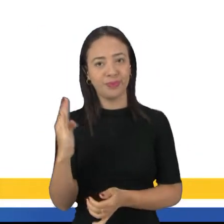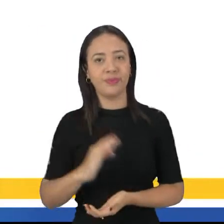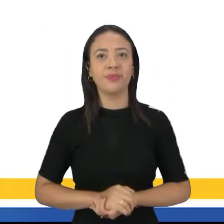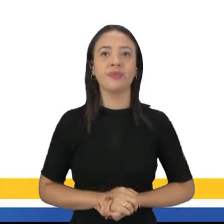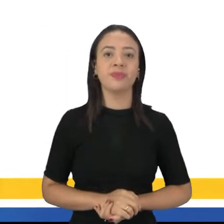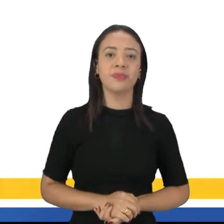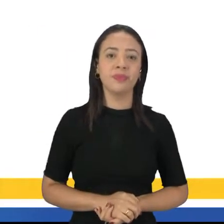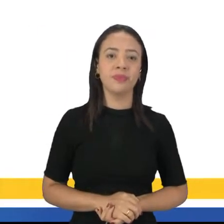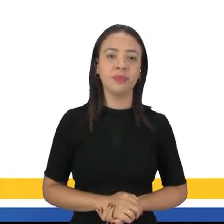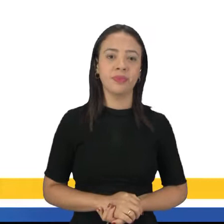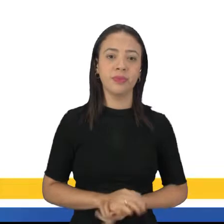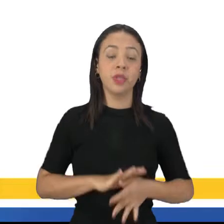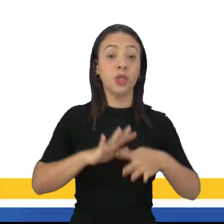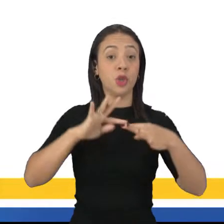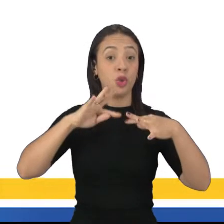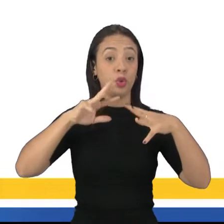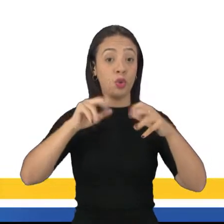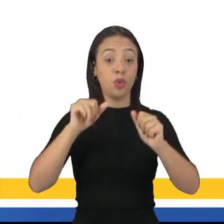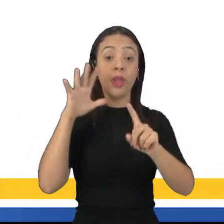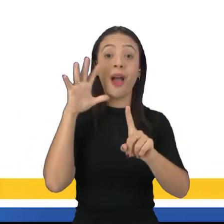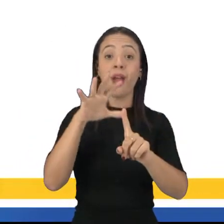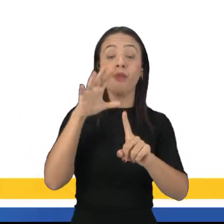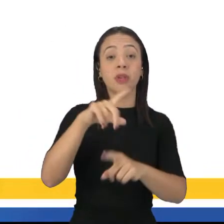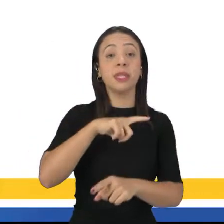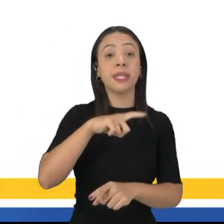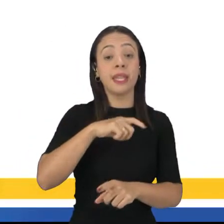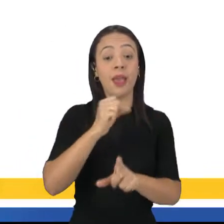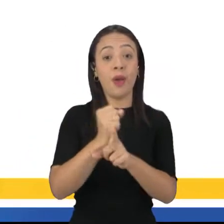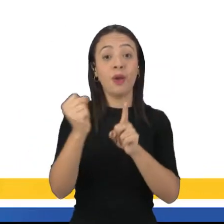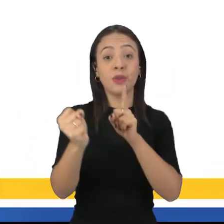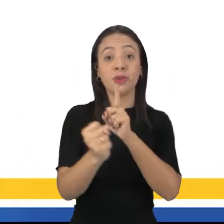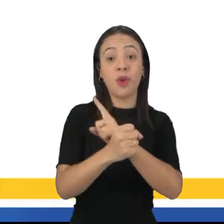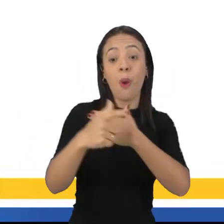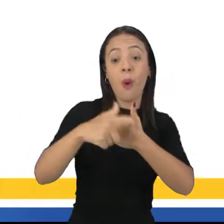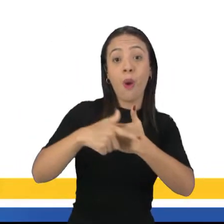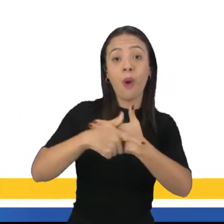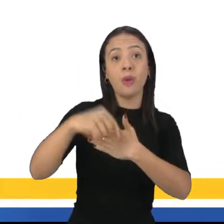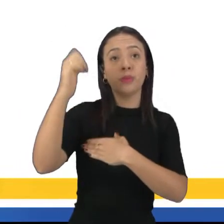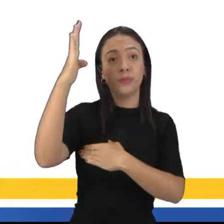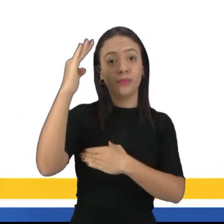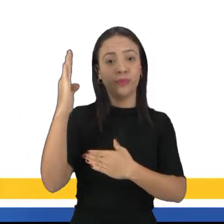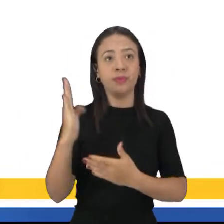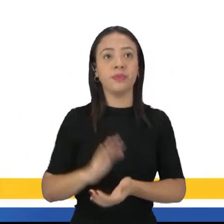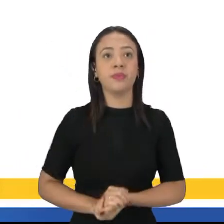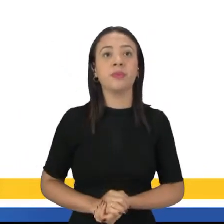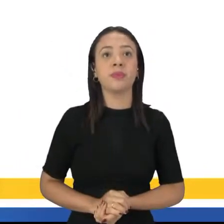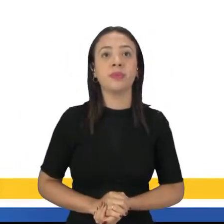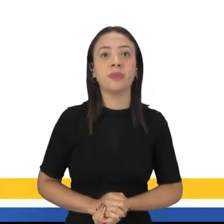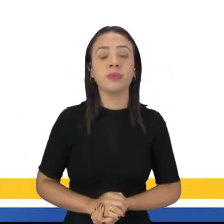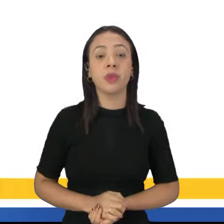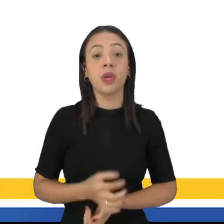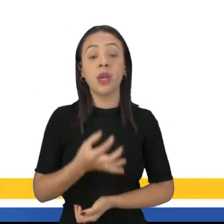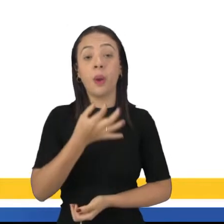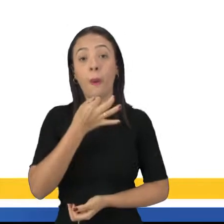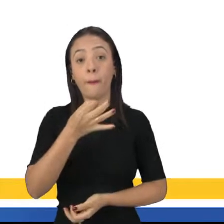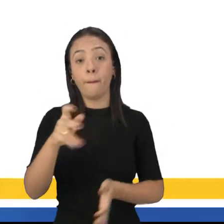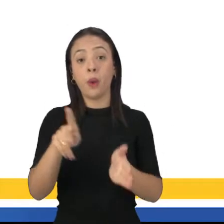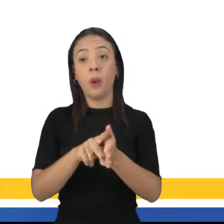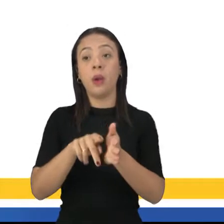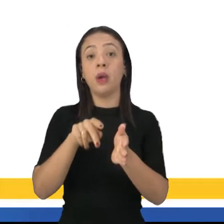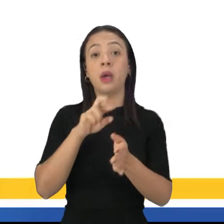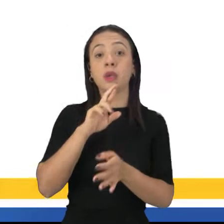vista o que foi citado e a contribuição dele no papel social do Brasil. Então, o comentário é o seguinte sobre essa